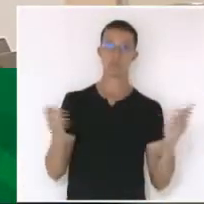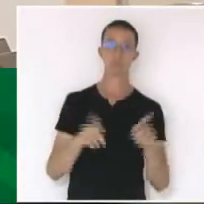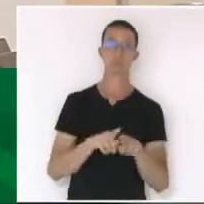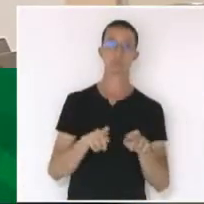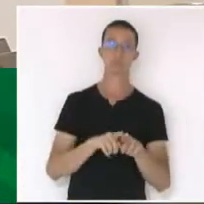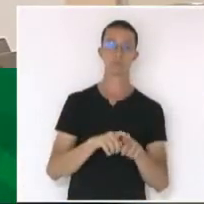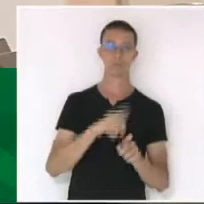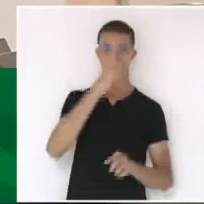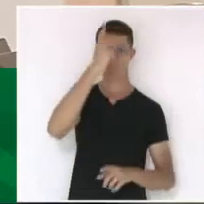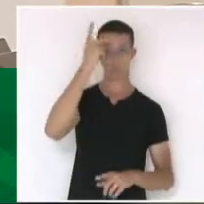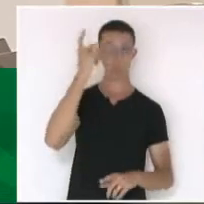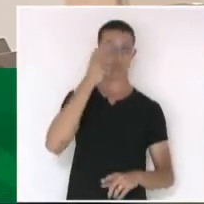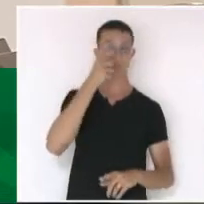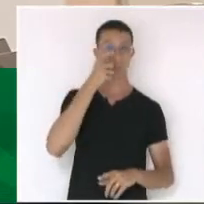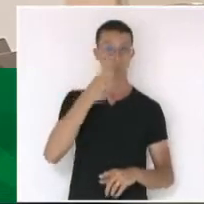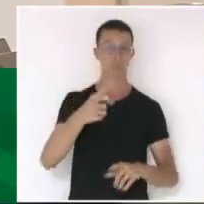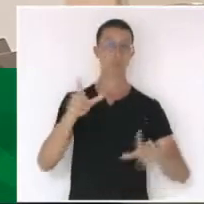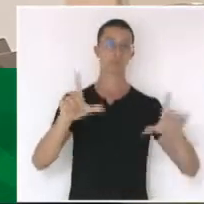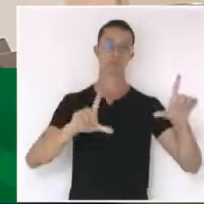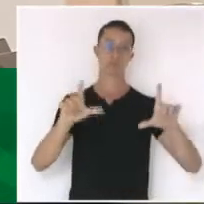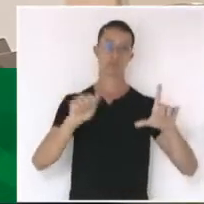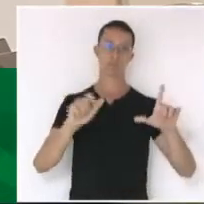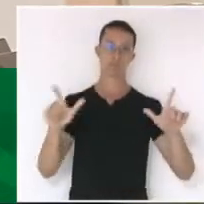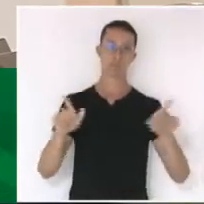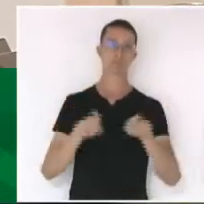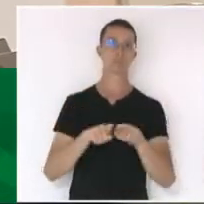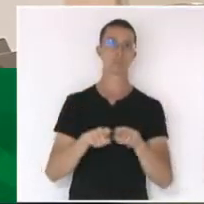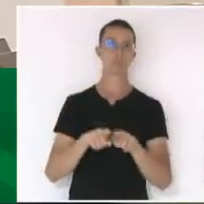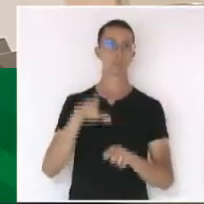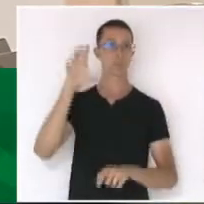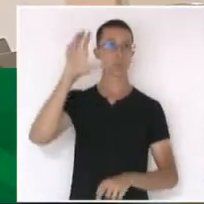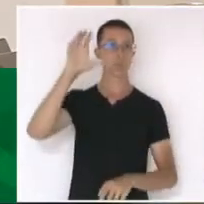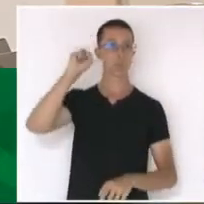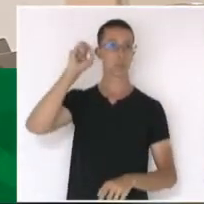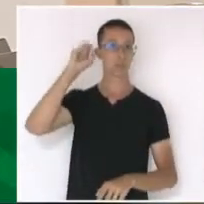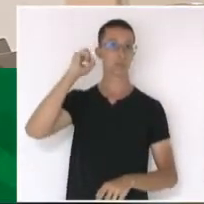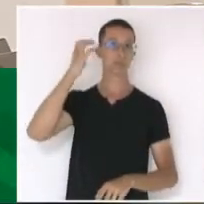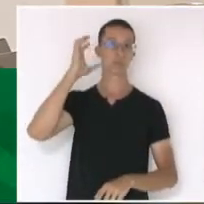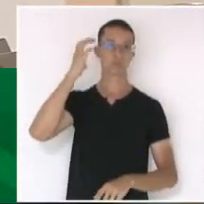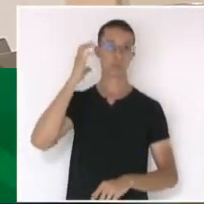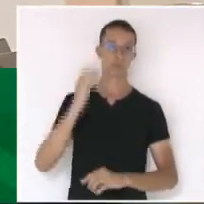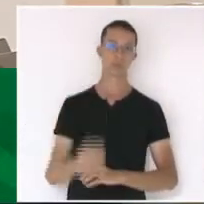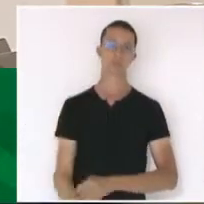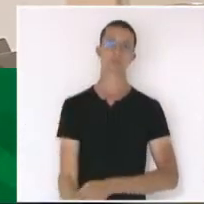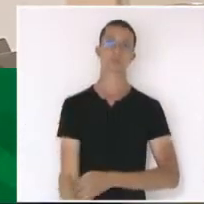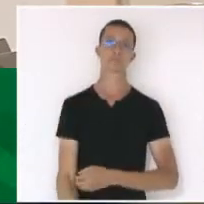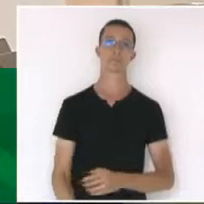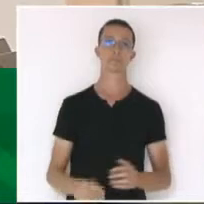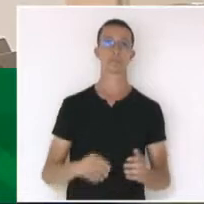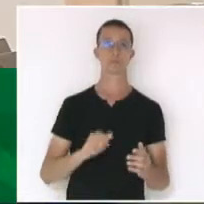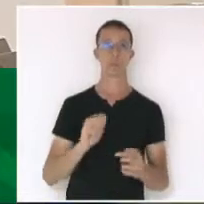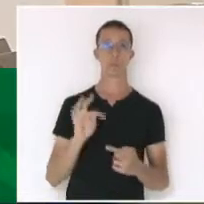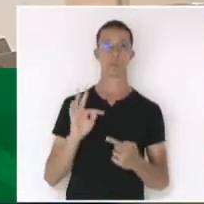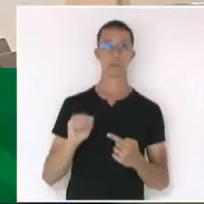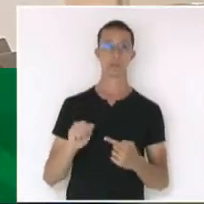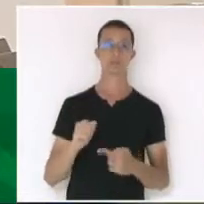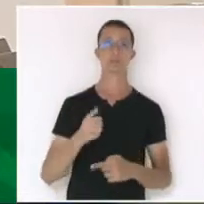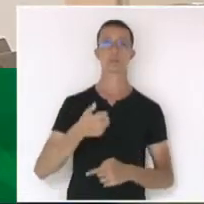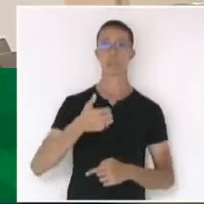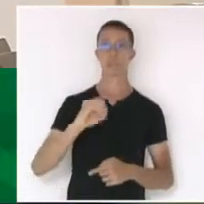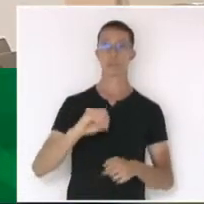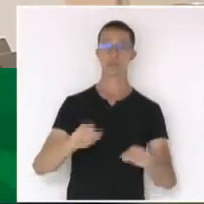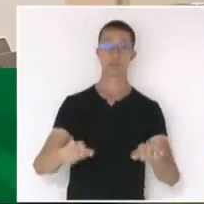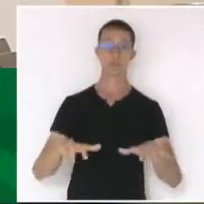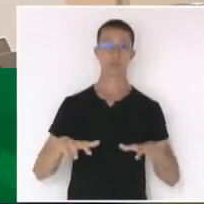acompanham através da TV aula e rádio digital ata da décima sessão ordinária da 4ª sessão